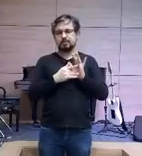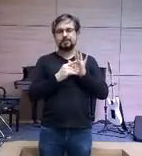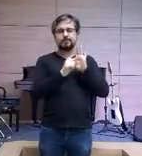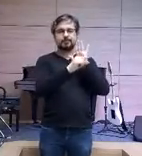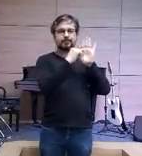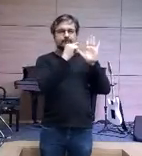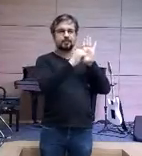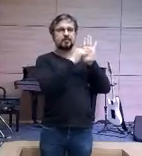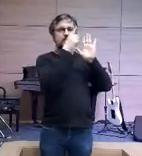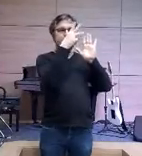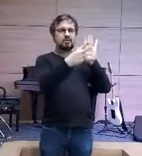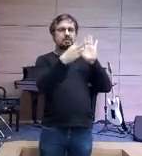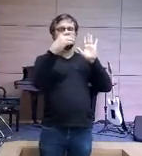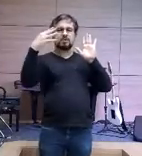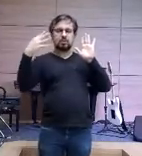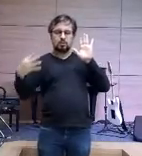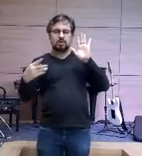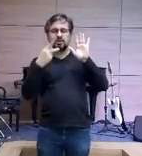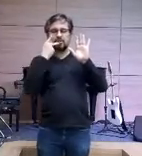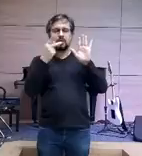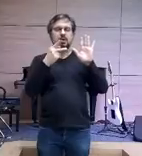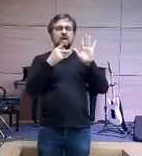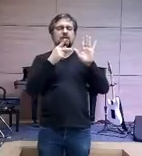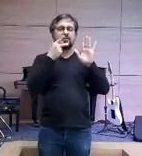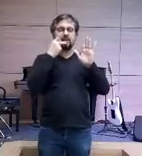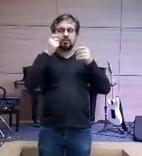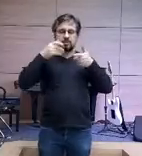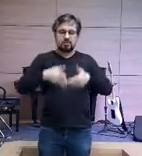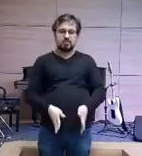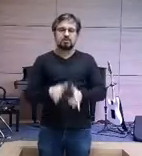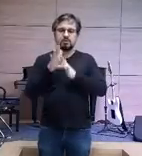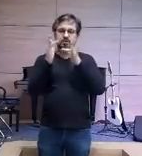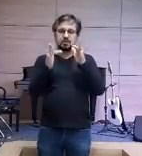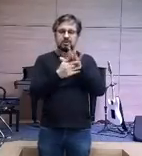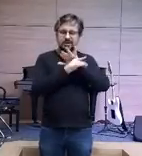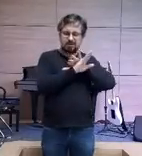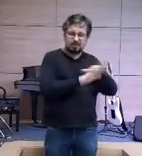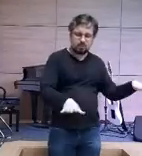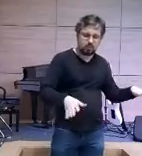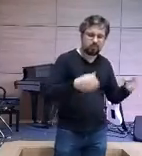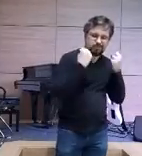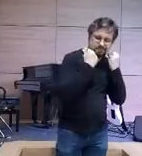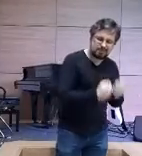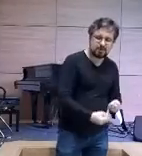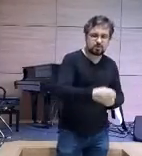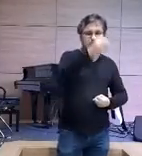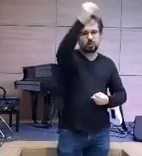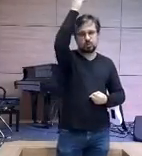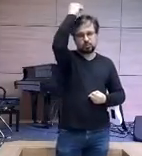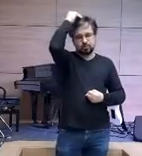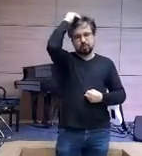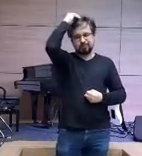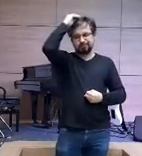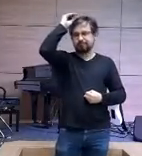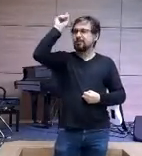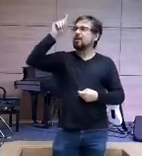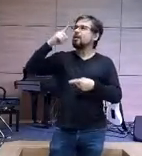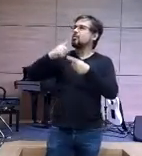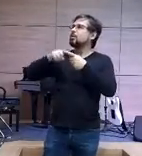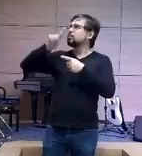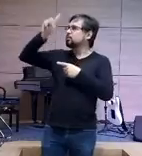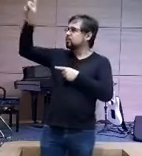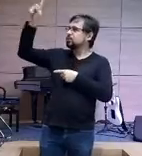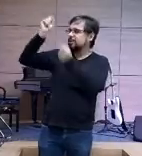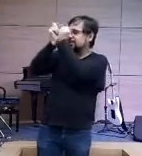nascimento de Jesus quebrou o peso da culpa e o quatro porque tu quebraste